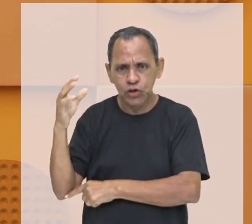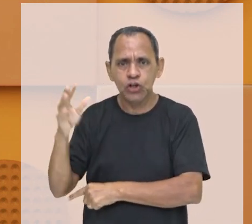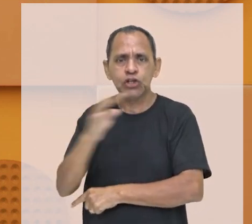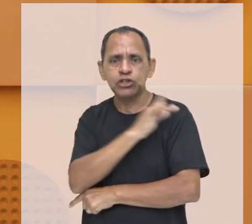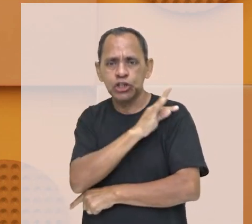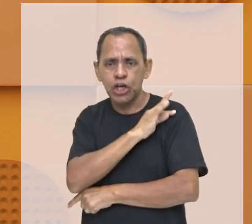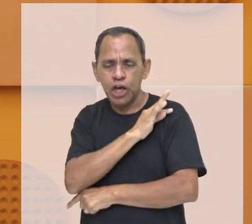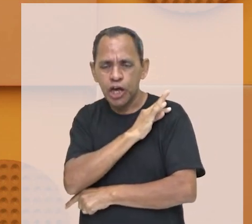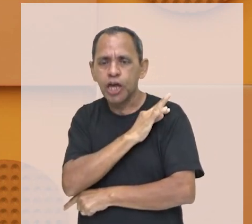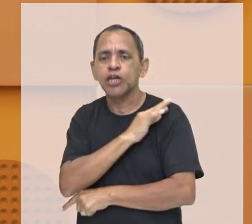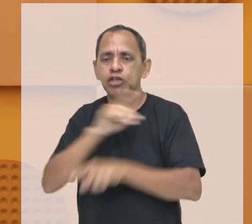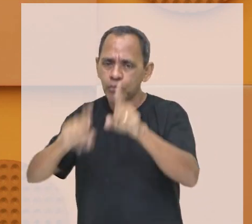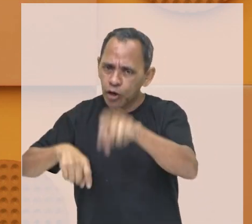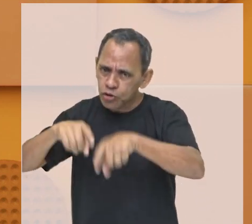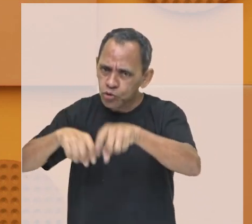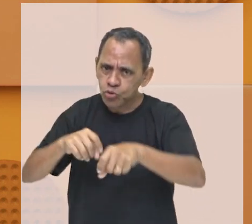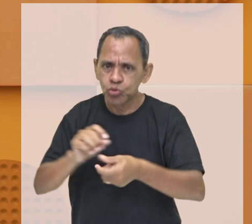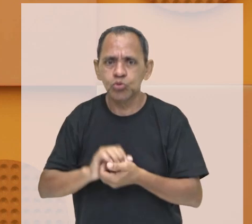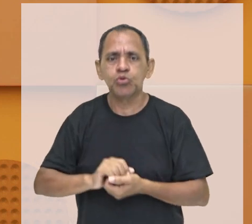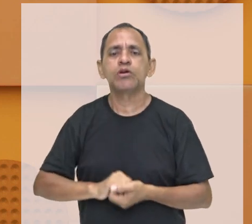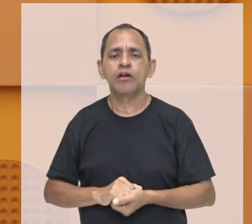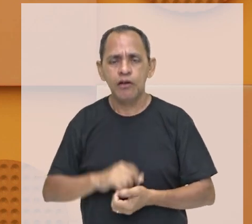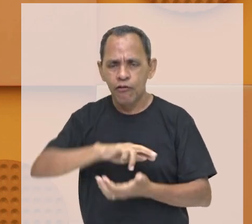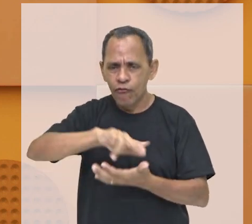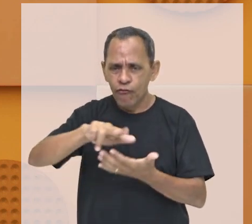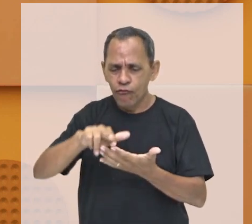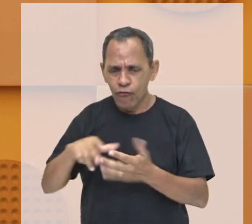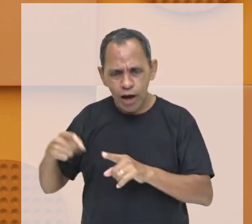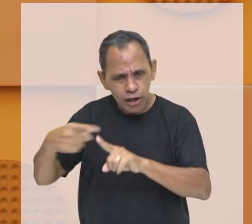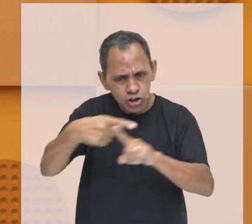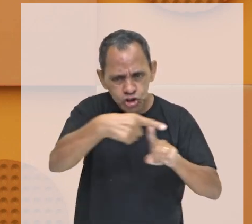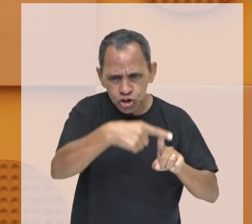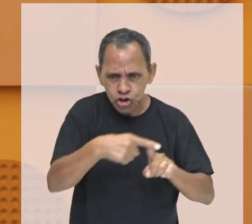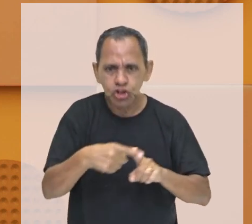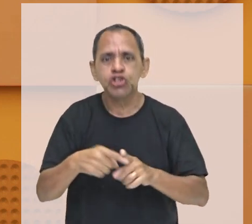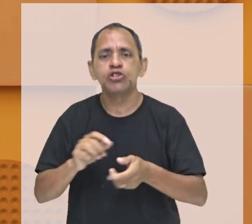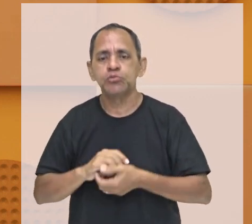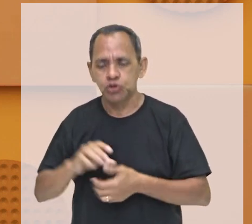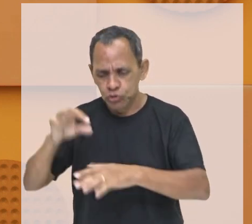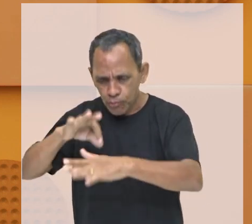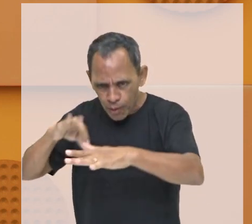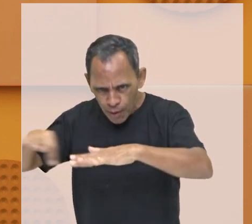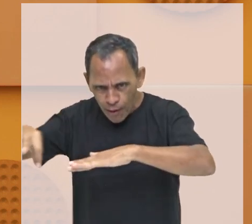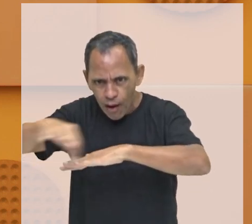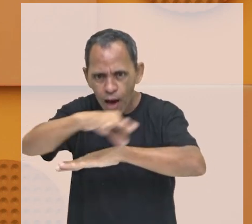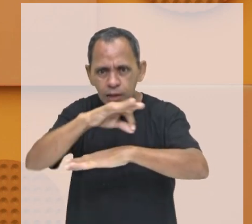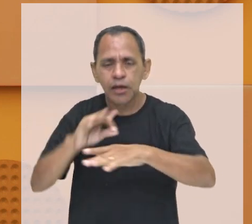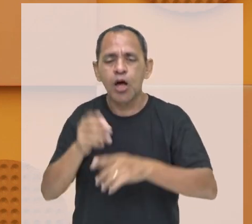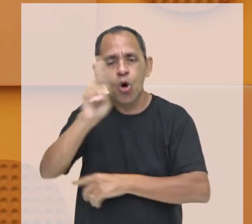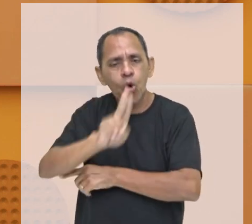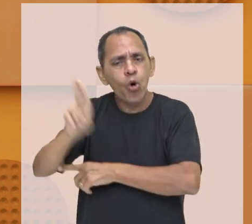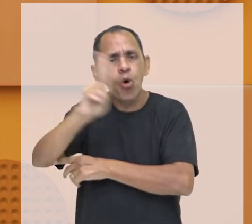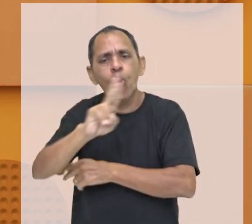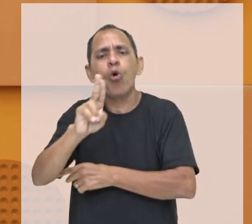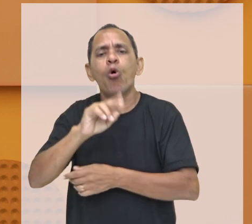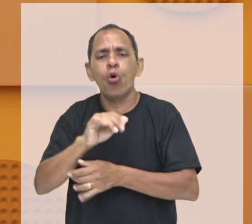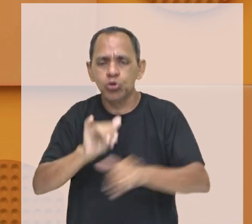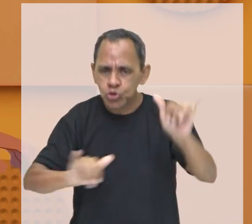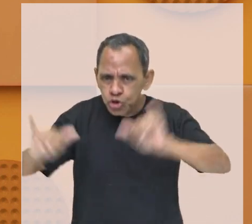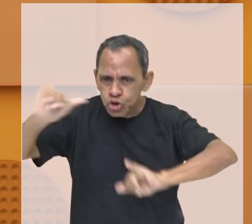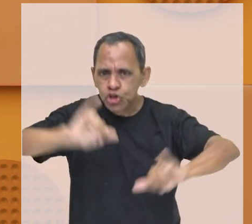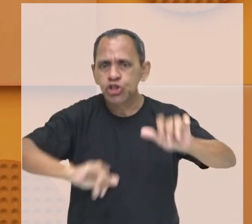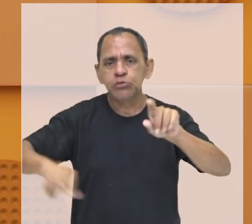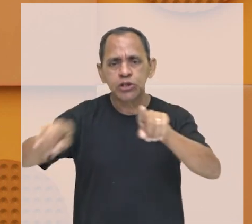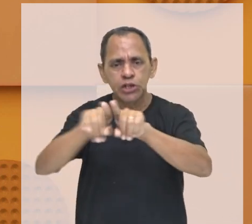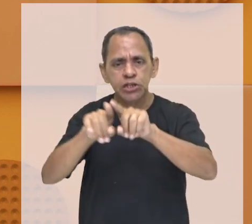o desenvolvimento de variedades de sementes de alto rendimento, o uso de fertilizantes químicos, pesticidas e sistemas de